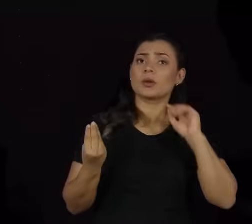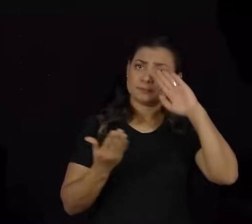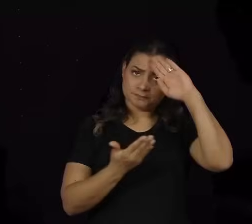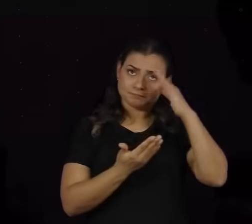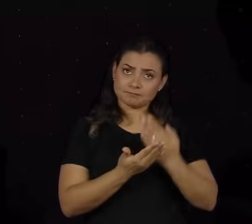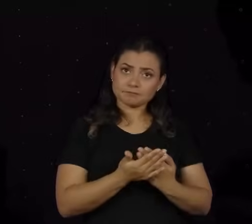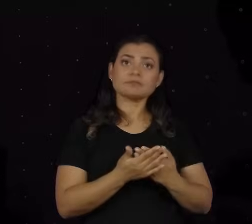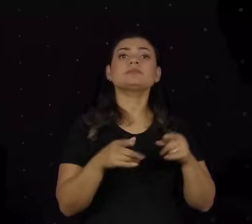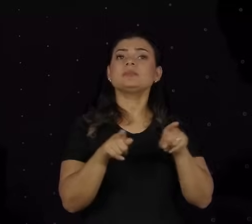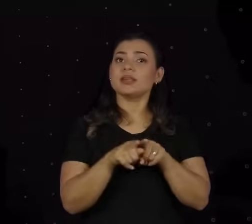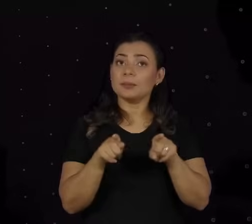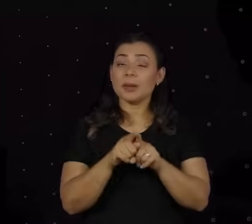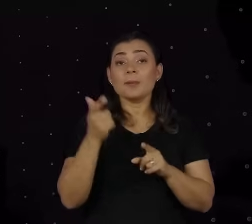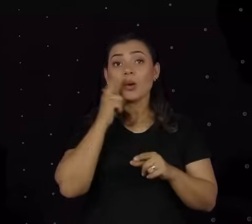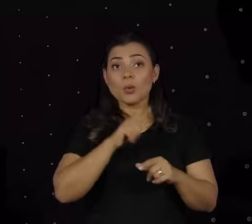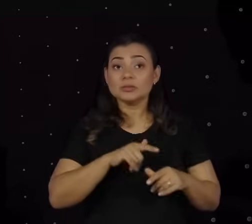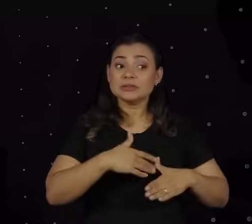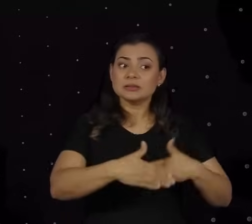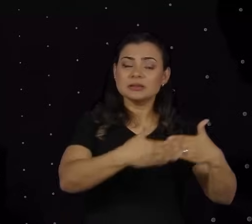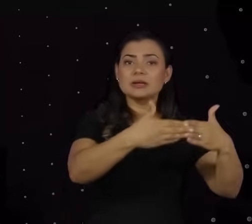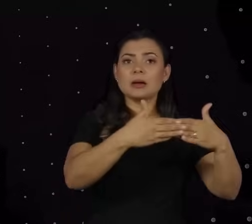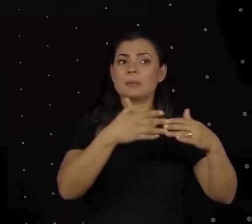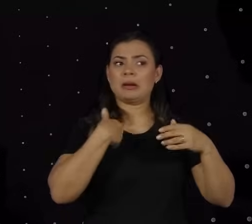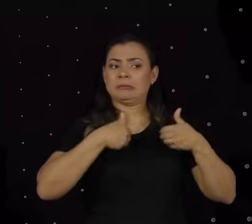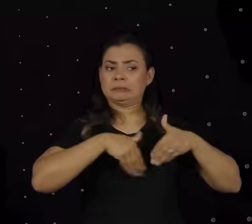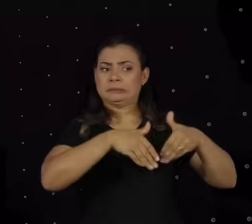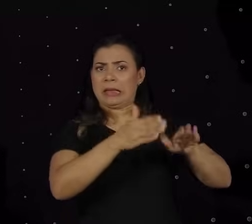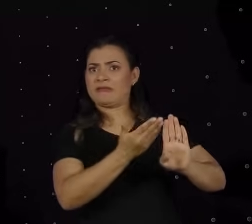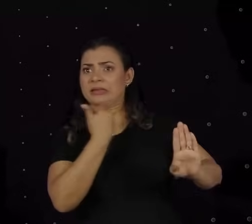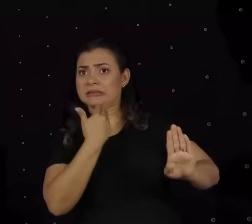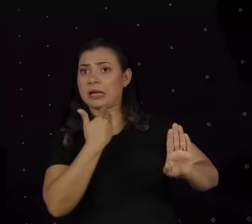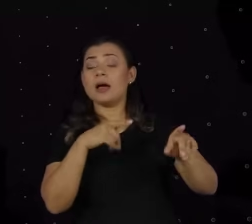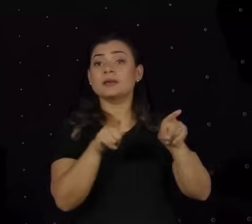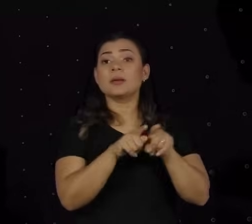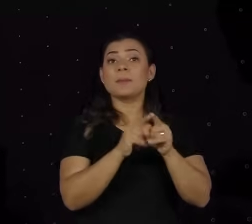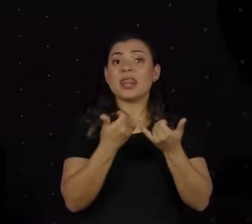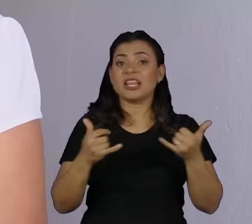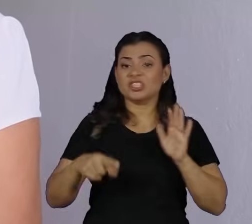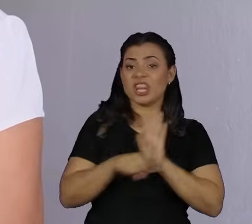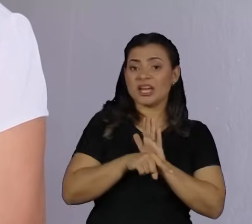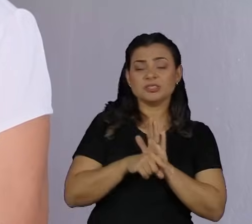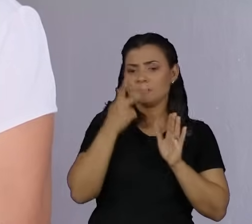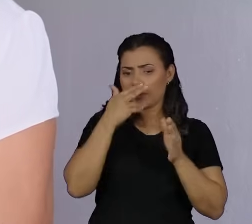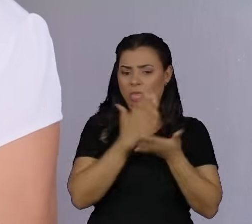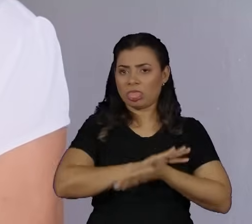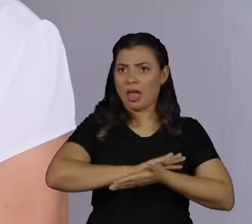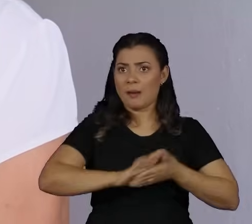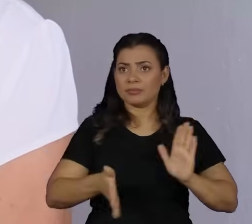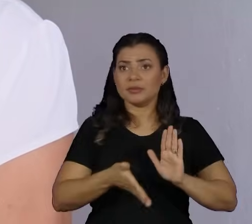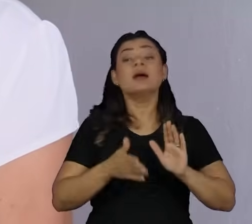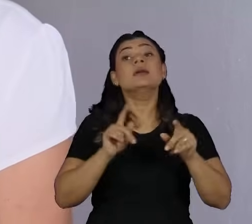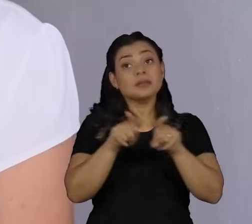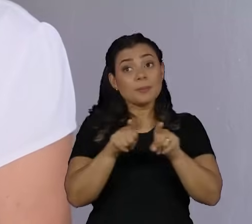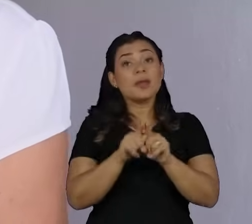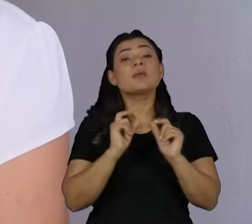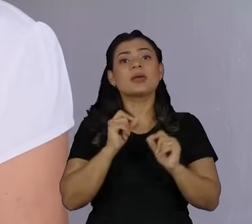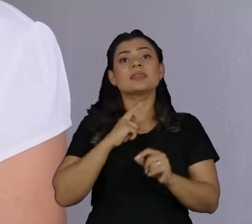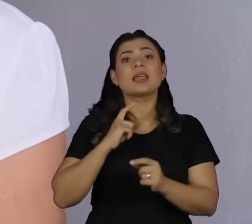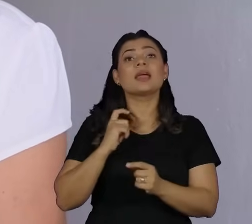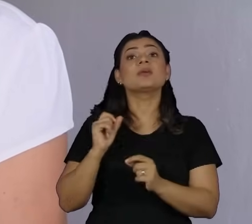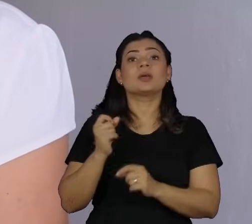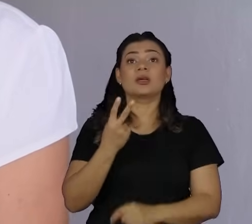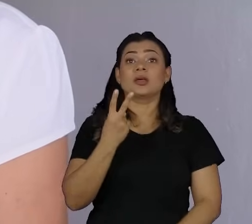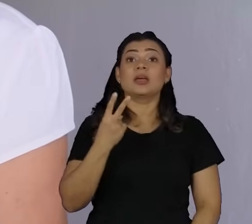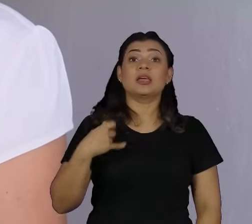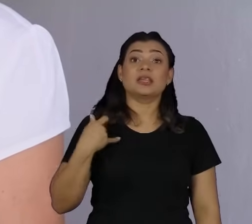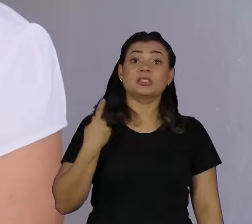para trazer coisa, para empurrar coisa, para tirar coisa e também para quebrar a energia negativa. E eu tenho um mentor que fala comigo desde os 12